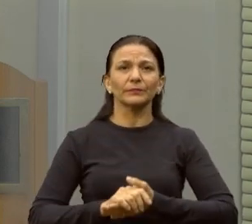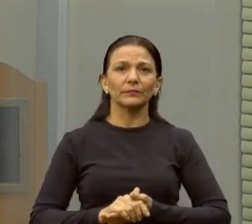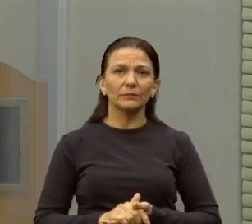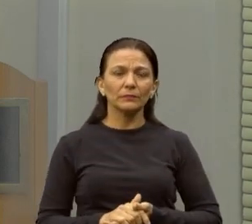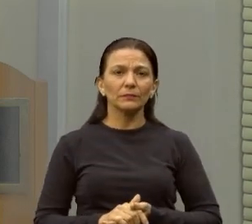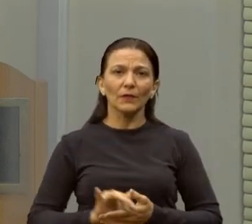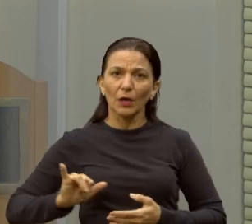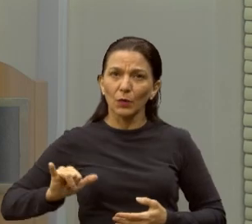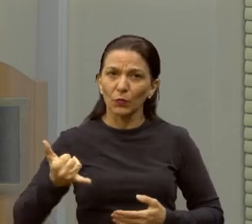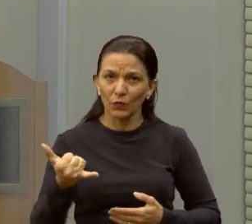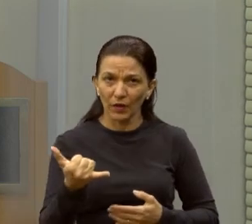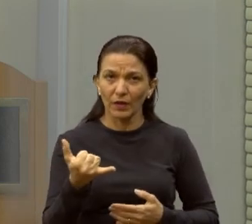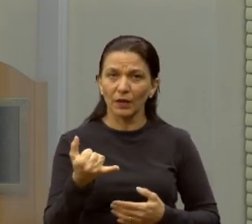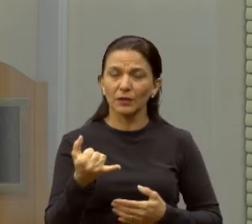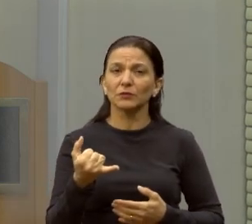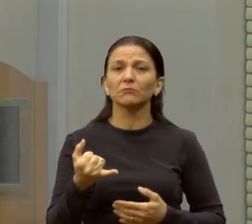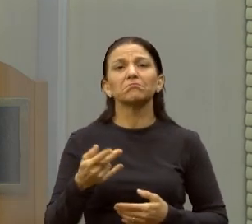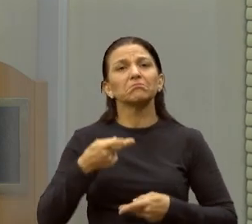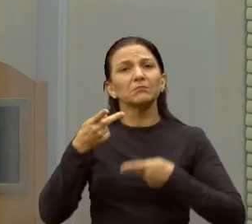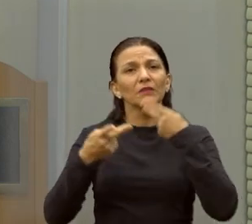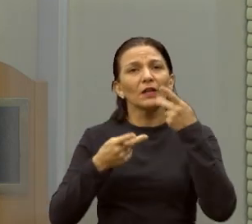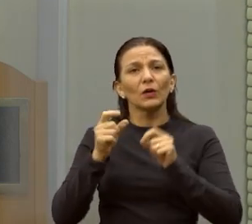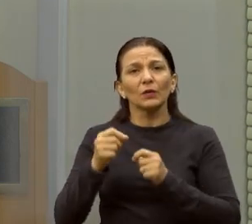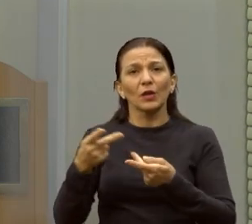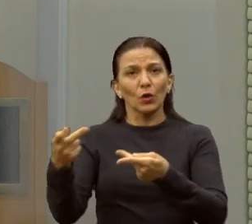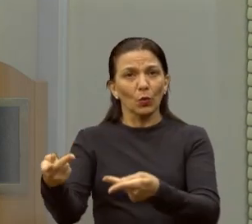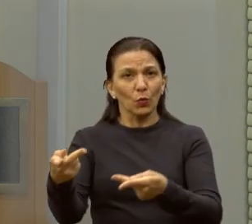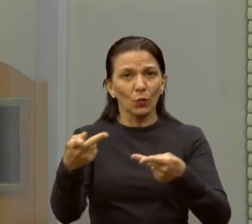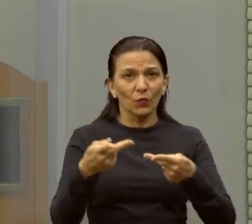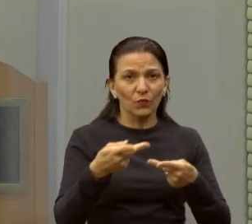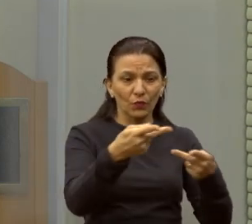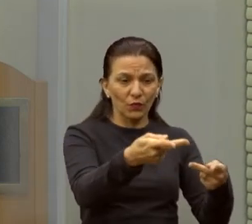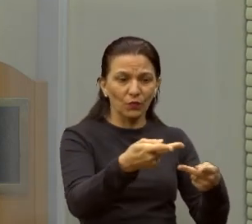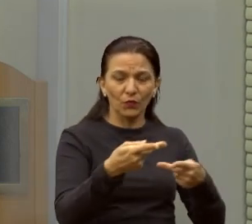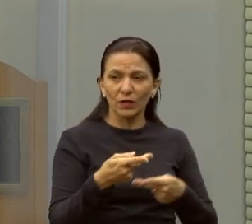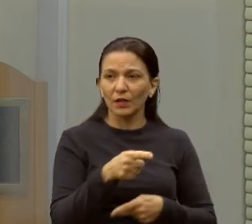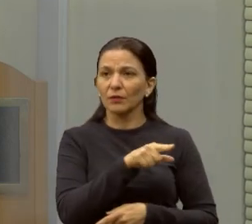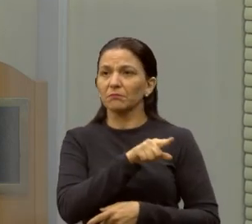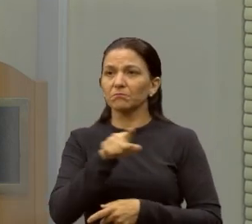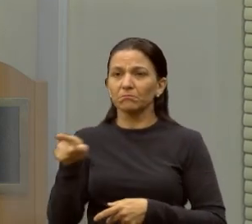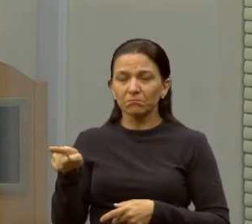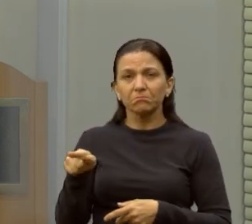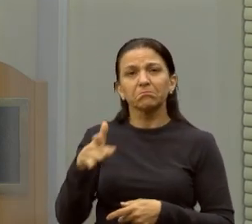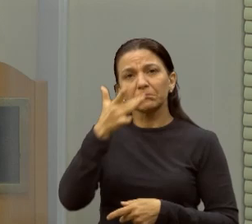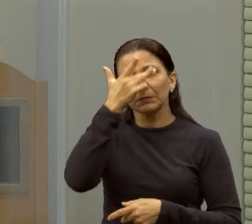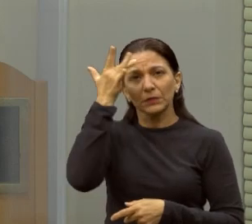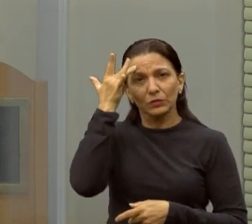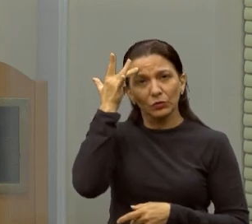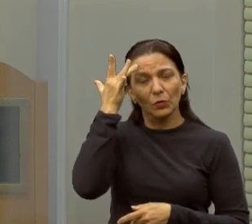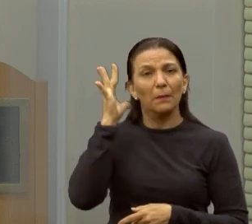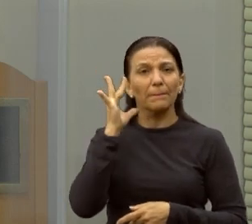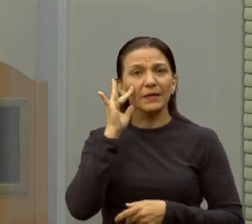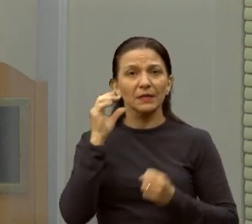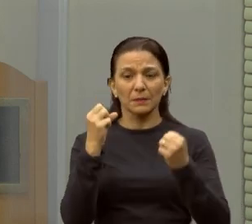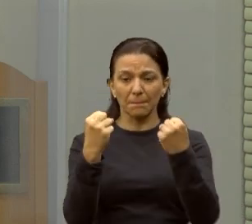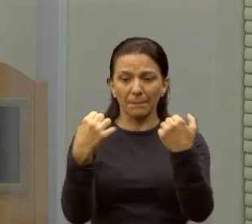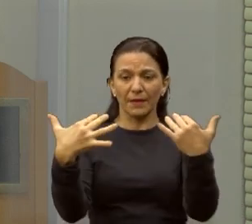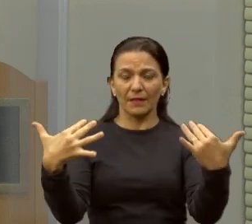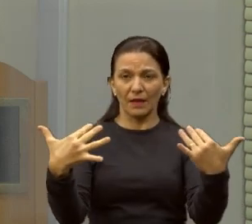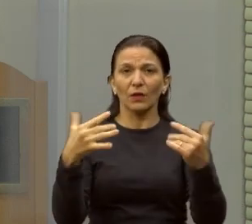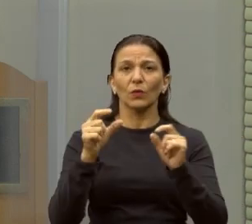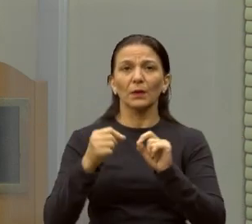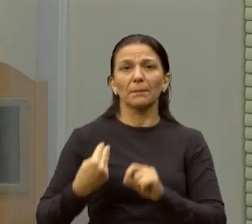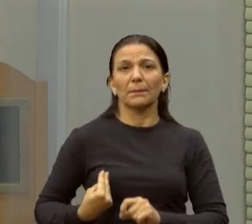aproveito aqui nesse último minuto que me falta para convidar aqui tô vendo Marcão Michel caro e Jorge Moura que aqui estão no plenário